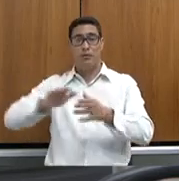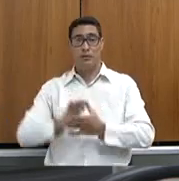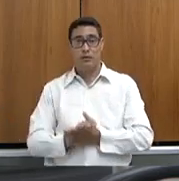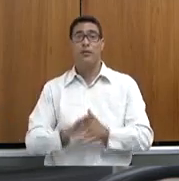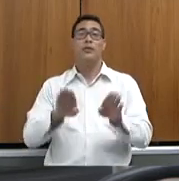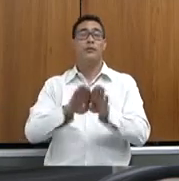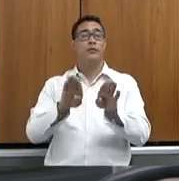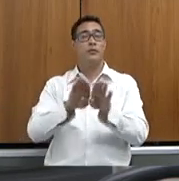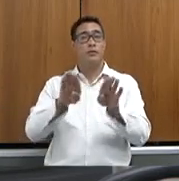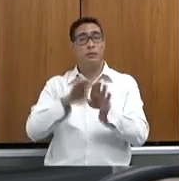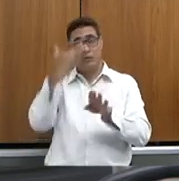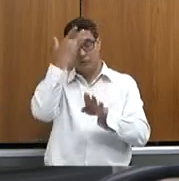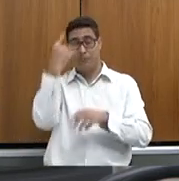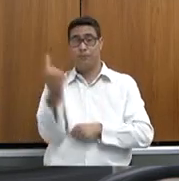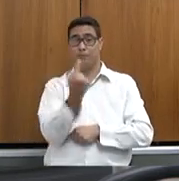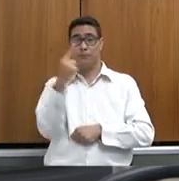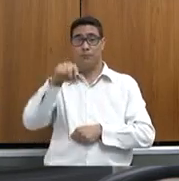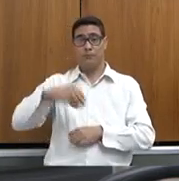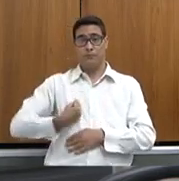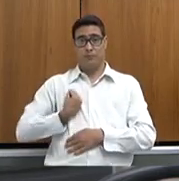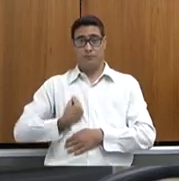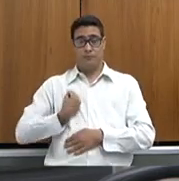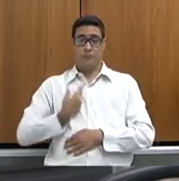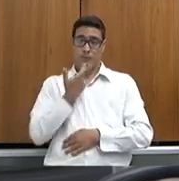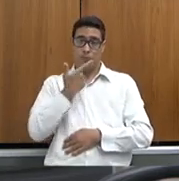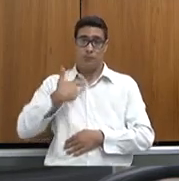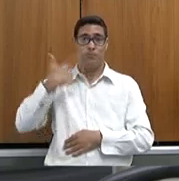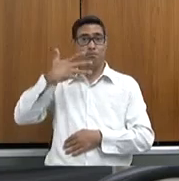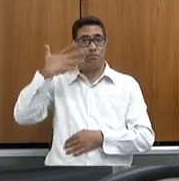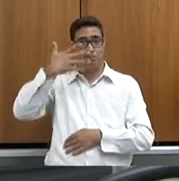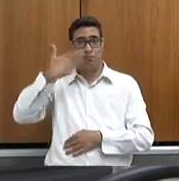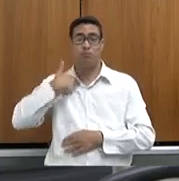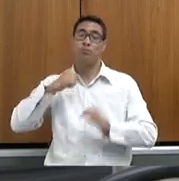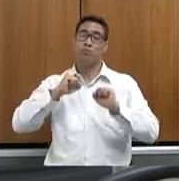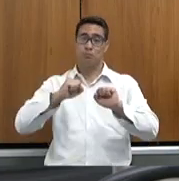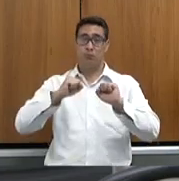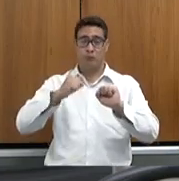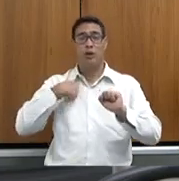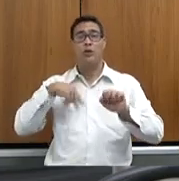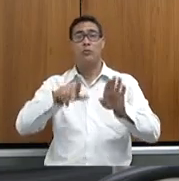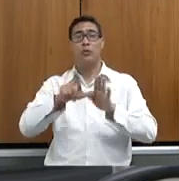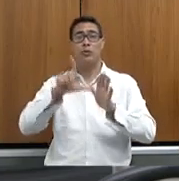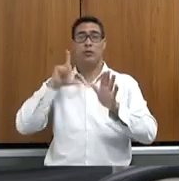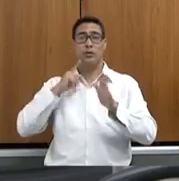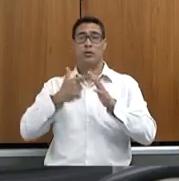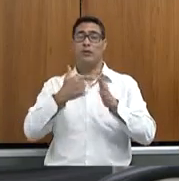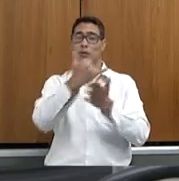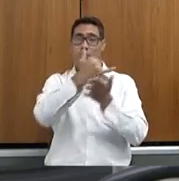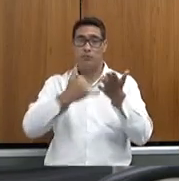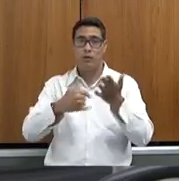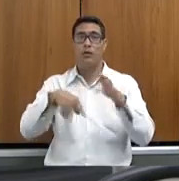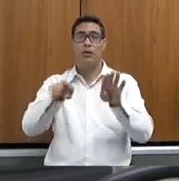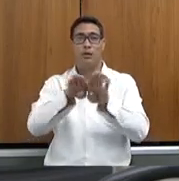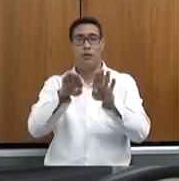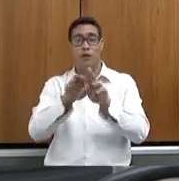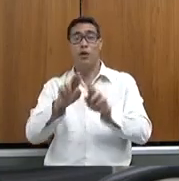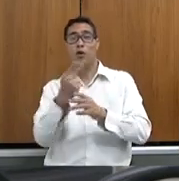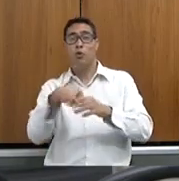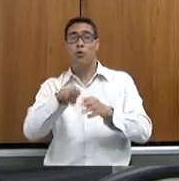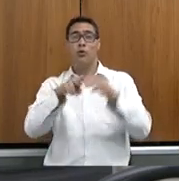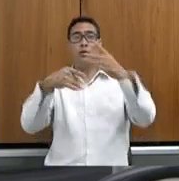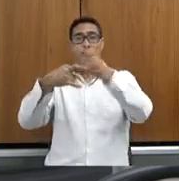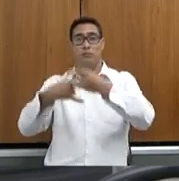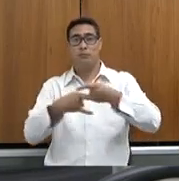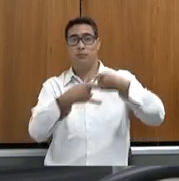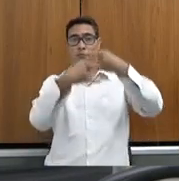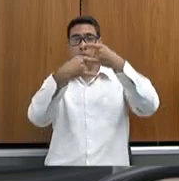parlamentares que desejarem fazer uso da palavra podem se inscrever pessoalmente junto à assessoria da comissão ou pelo chat do Zoom,